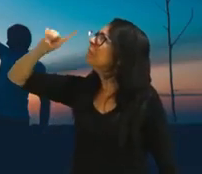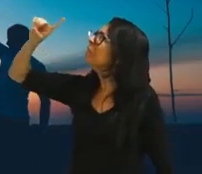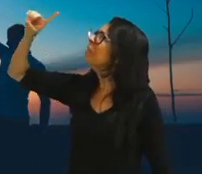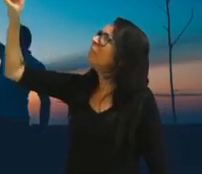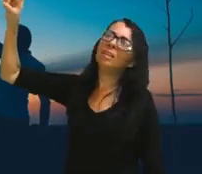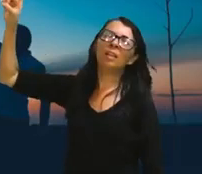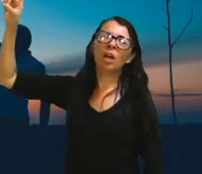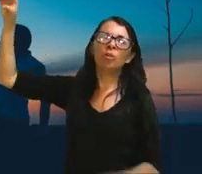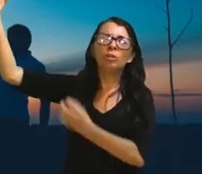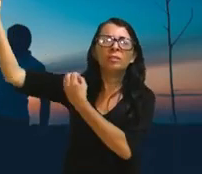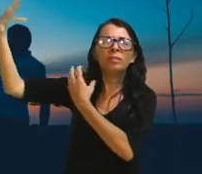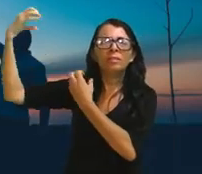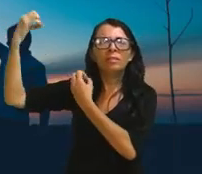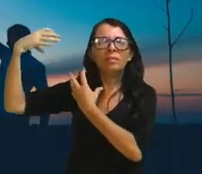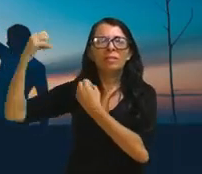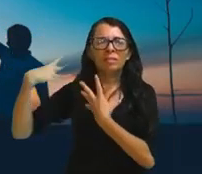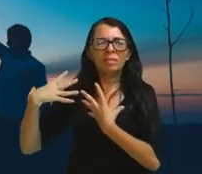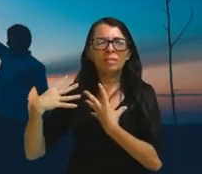tem que suportar o meu marido.